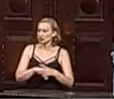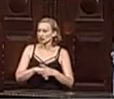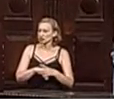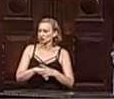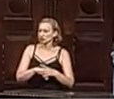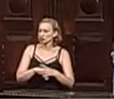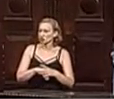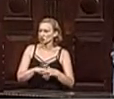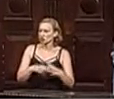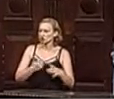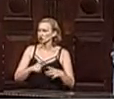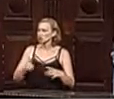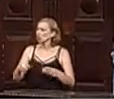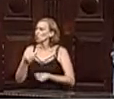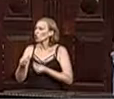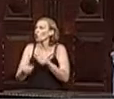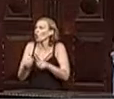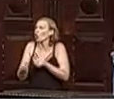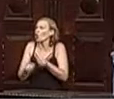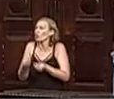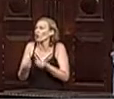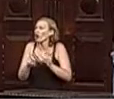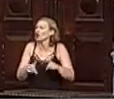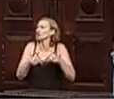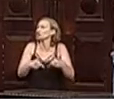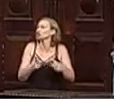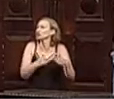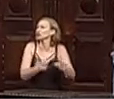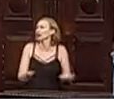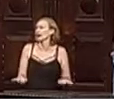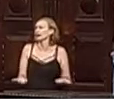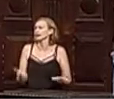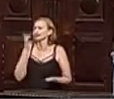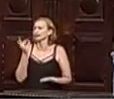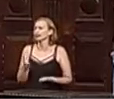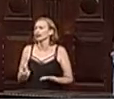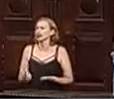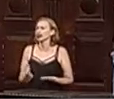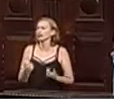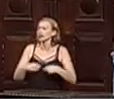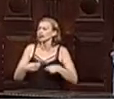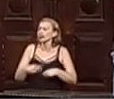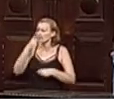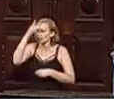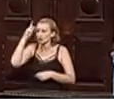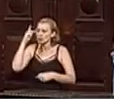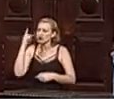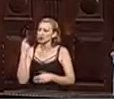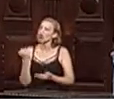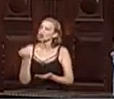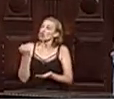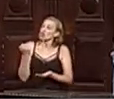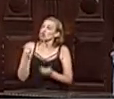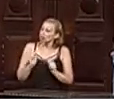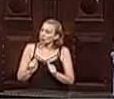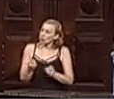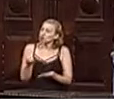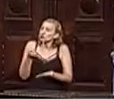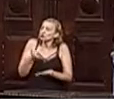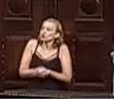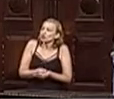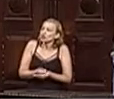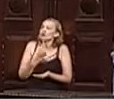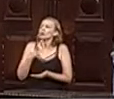não tinham condições e não estavam aptos a votar de maneira regular, conforme foi identificado pela juíza